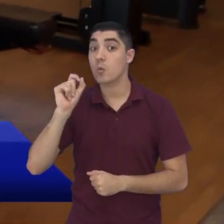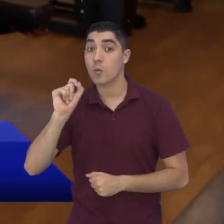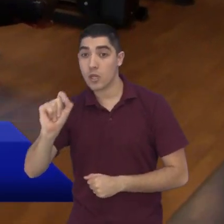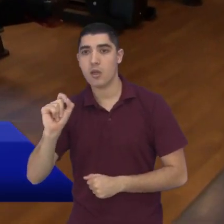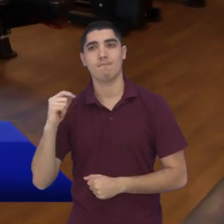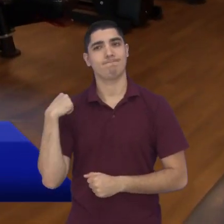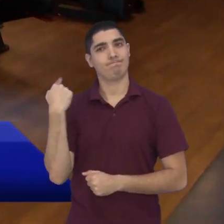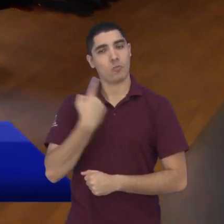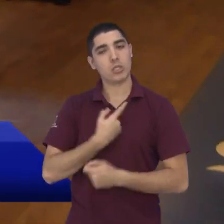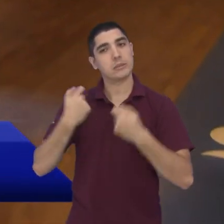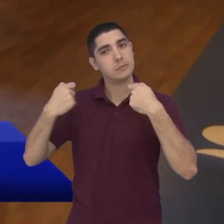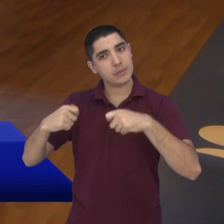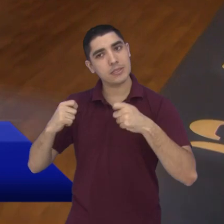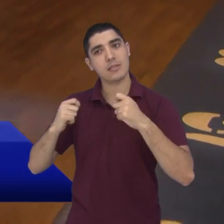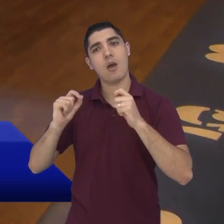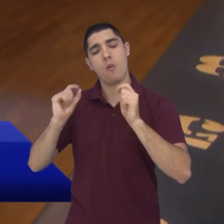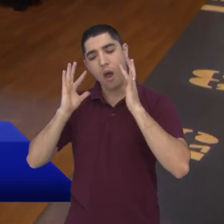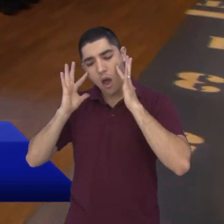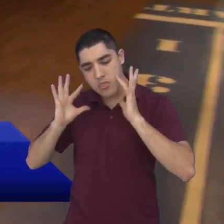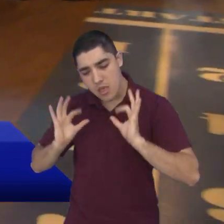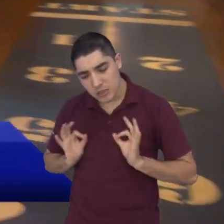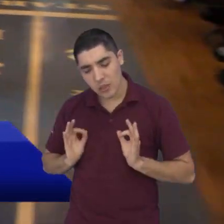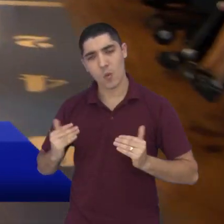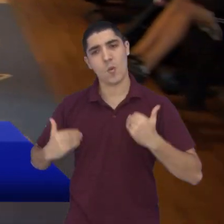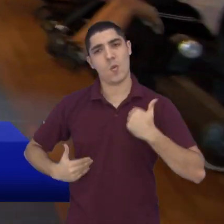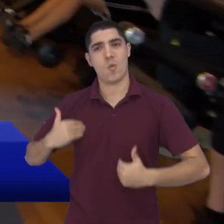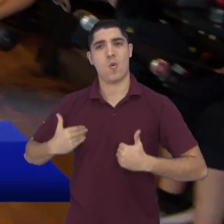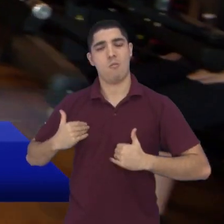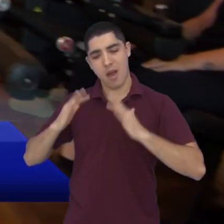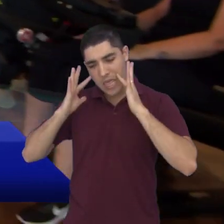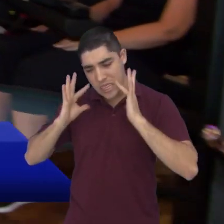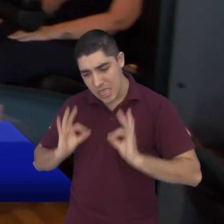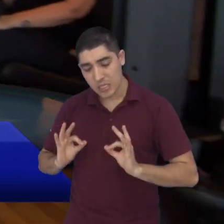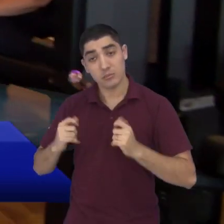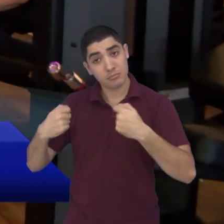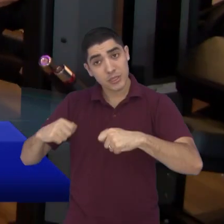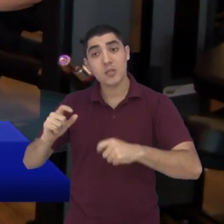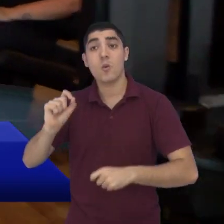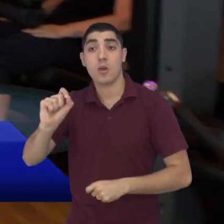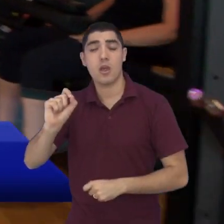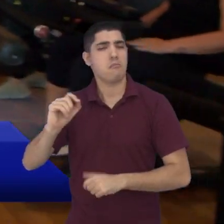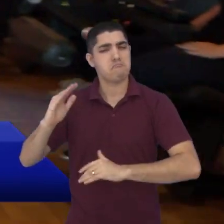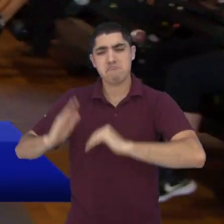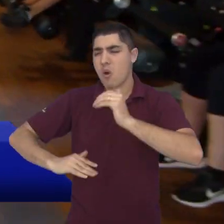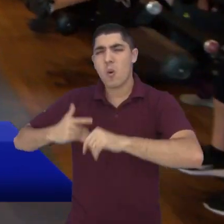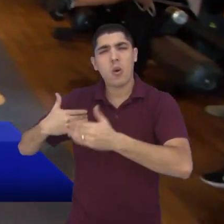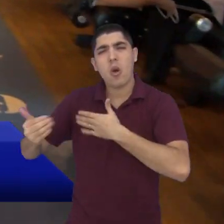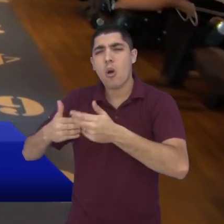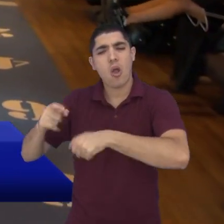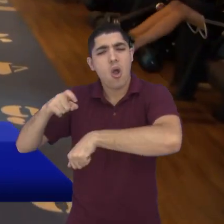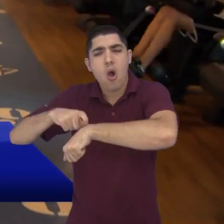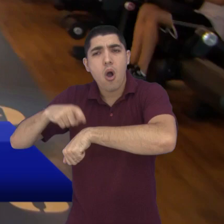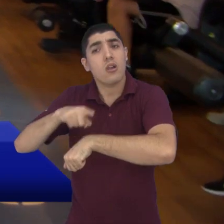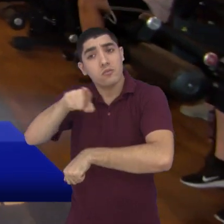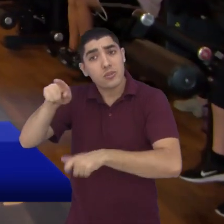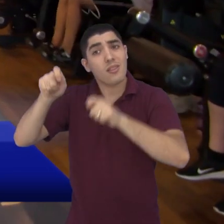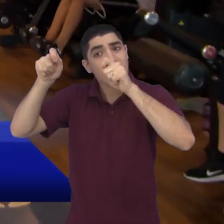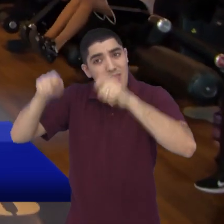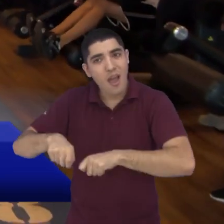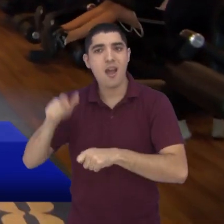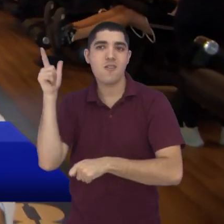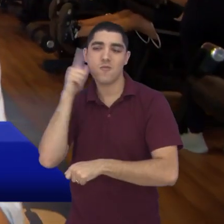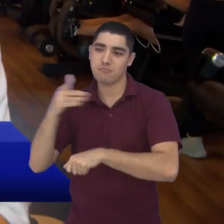Júnior é importante a gente ter essa atenção com atividade física né E seja o horário que for né